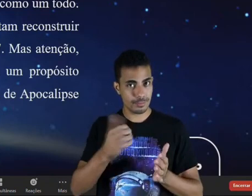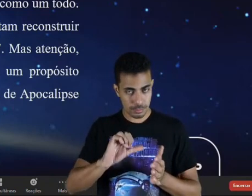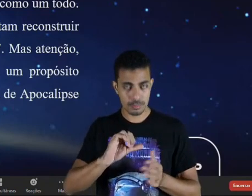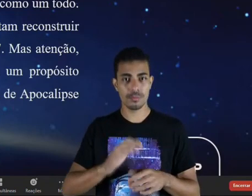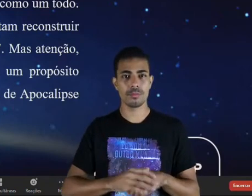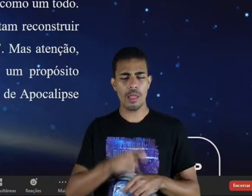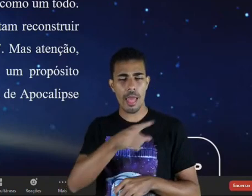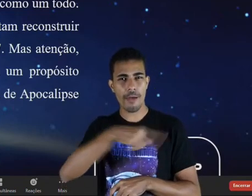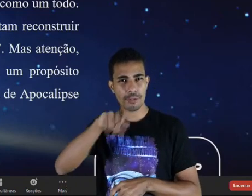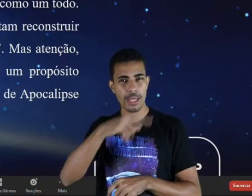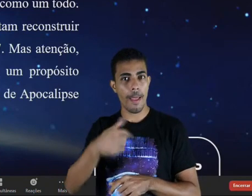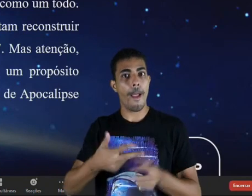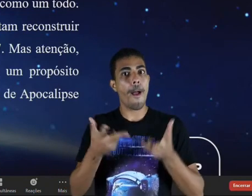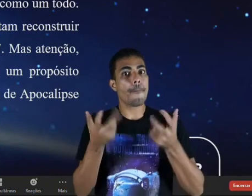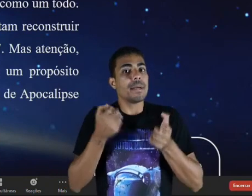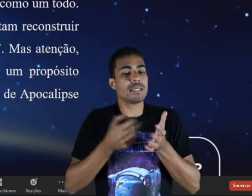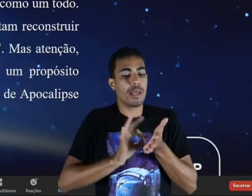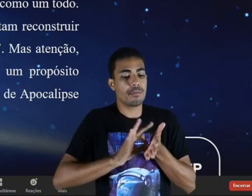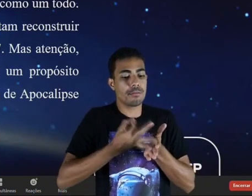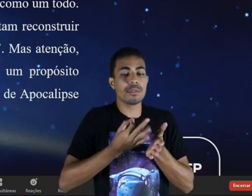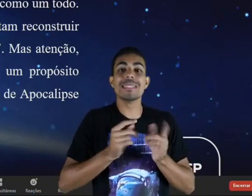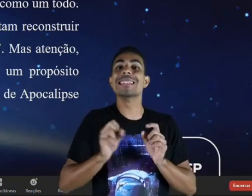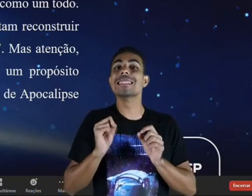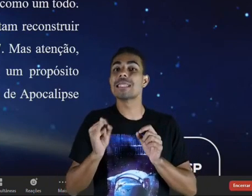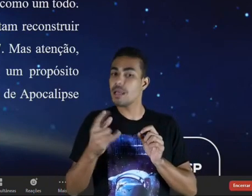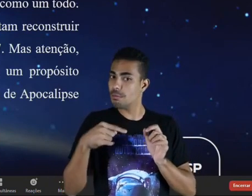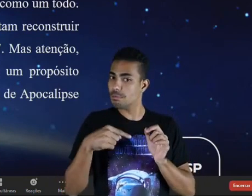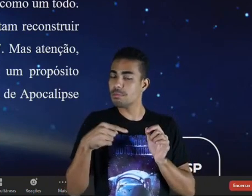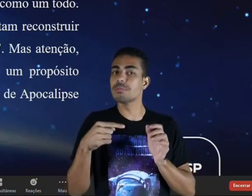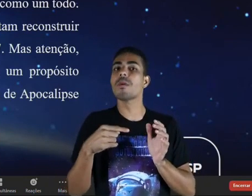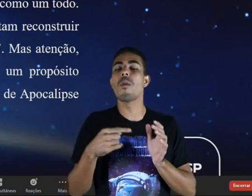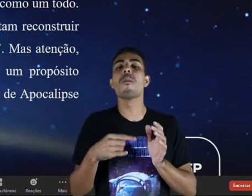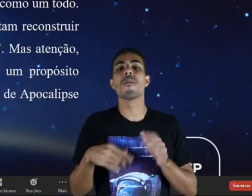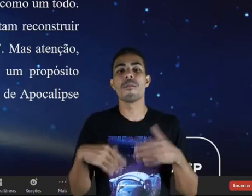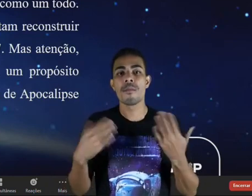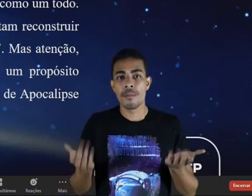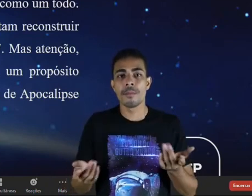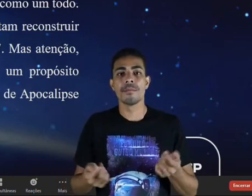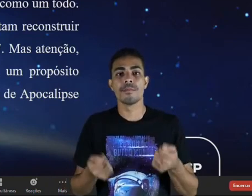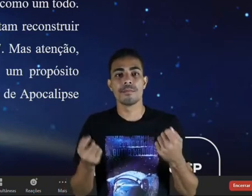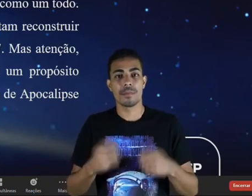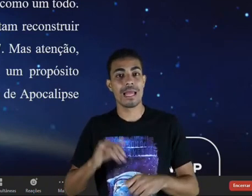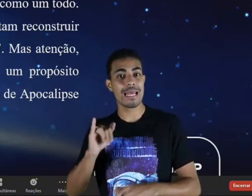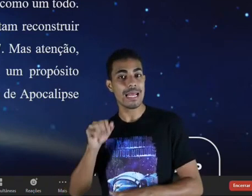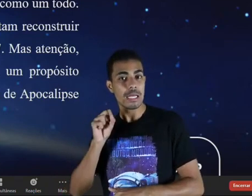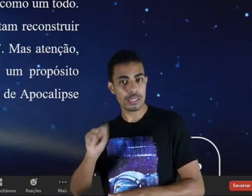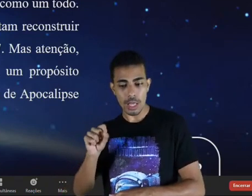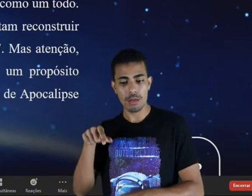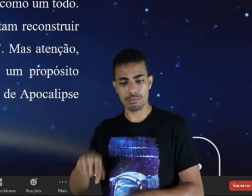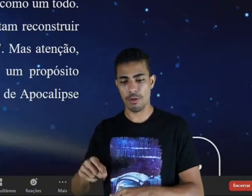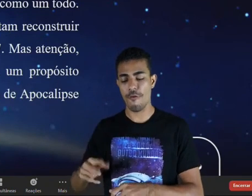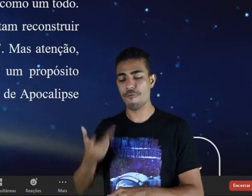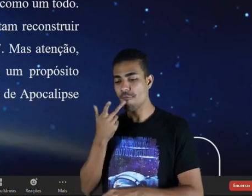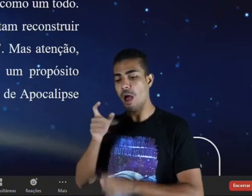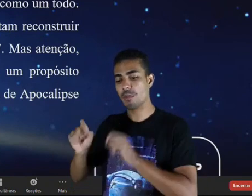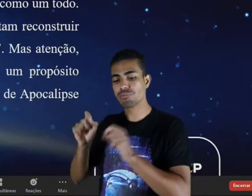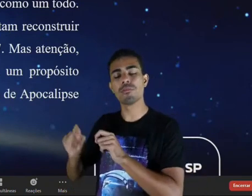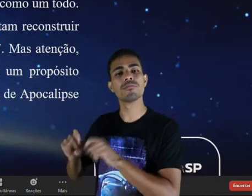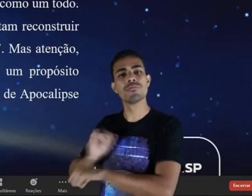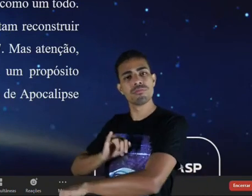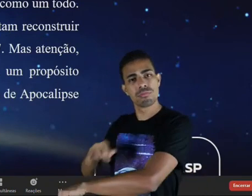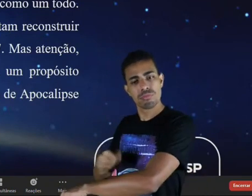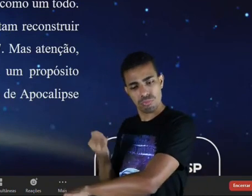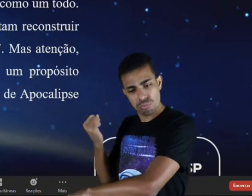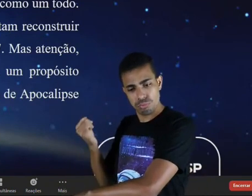veja se o autor não está usando a mesma temática com um propósito diferente. Por exemplo, Isaías fala da Nova Jerusalém, Isaías 65,